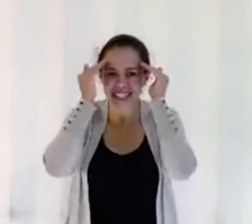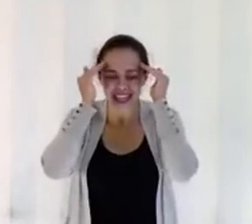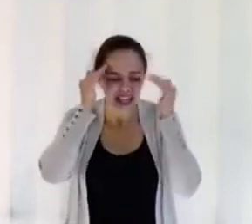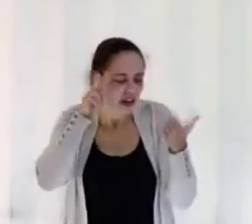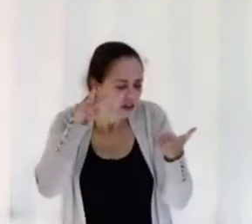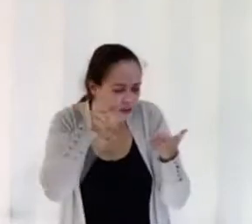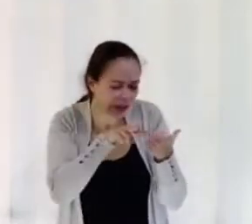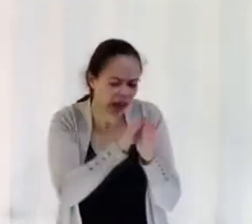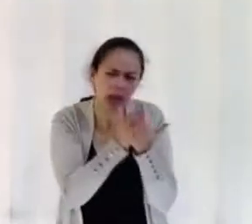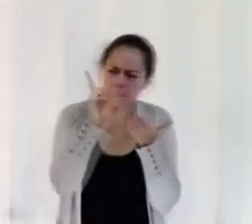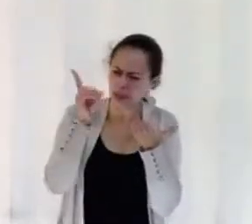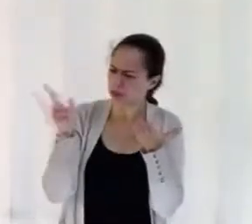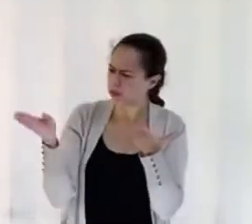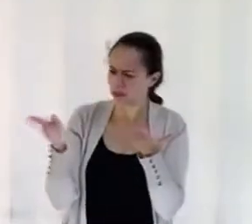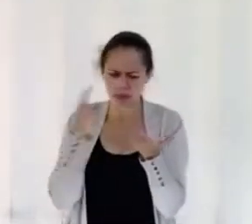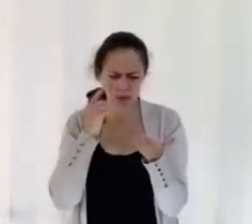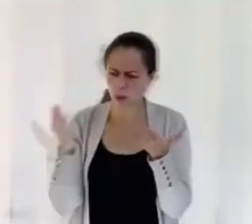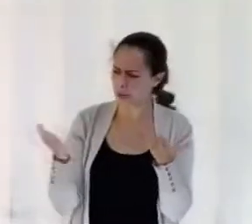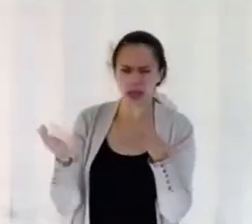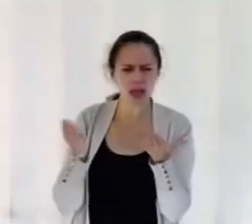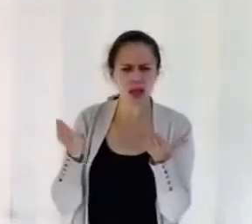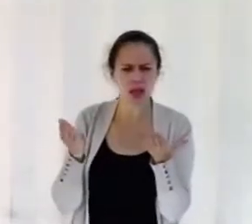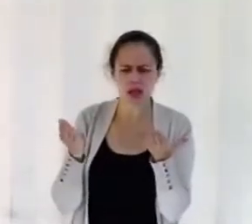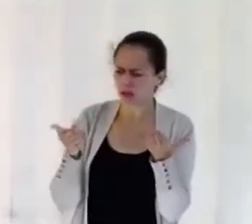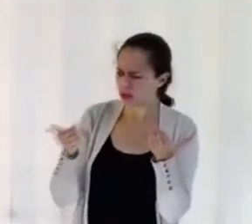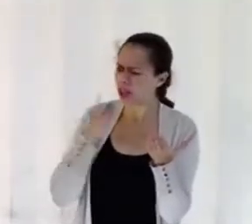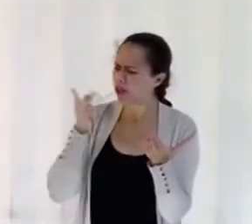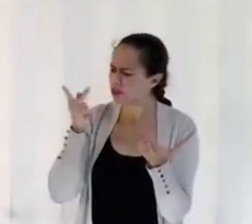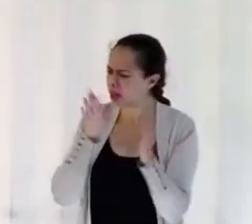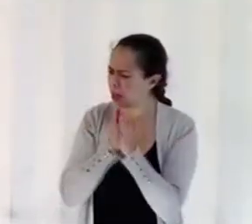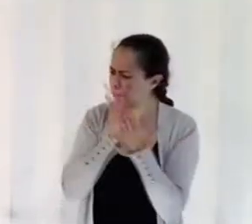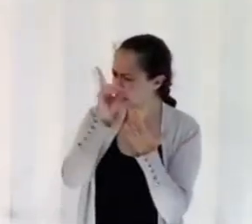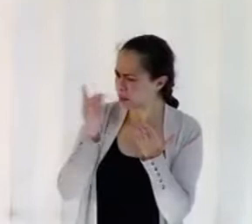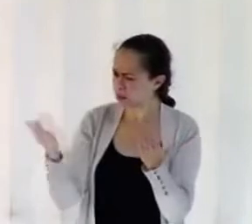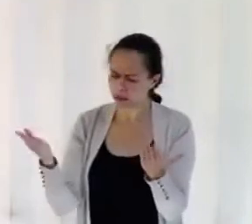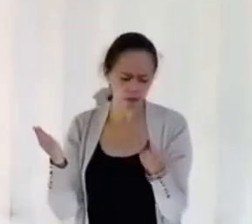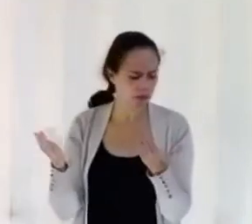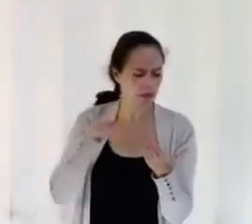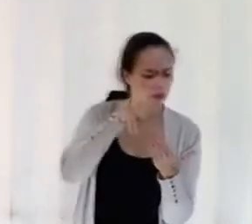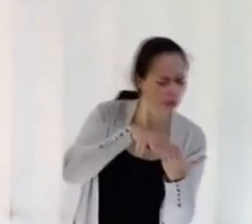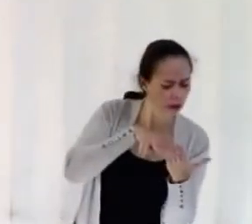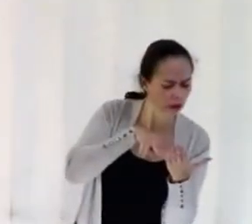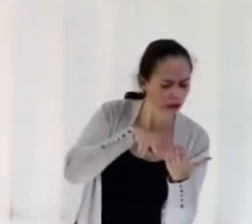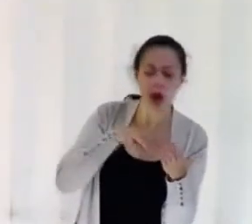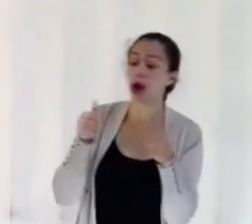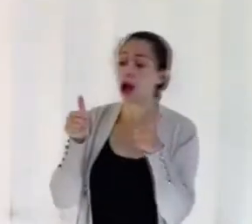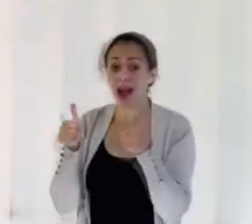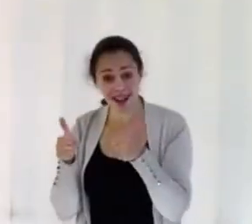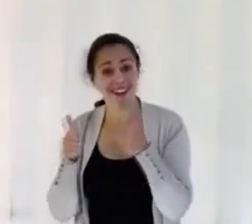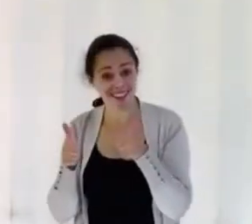de ser criticado, de ser admoestado em amor, a fim de conduzir o rebanho de uma maneira mais